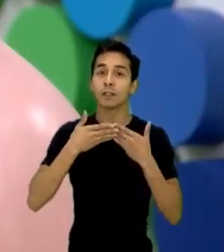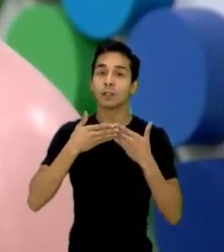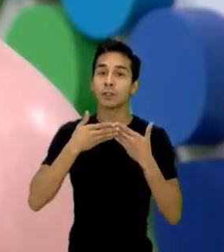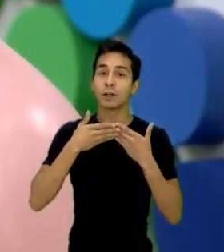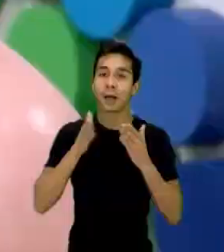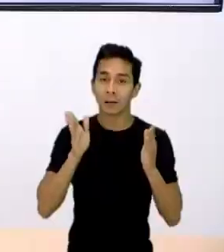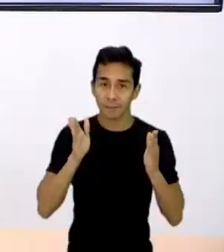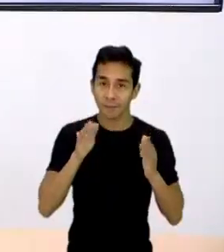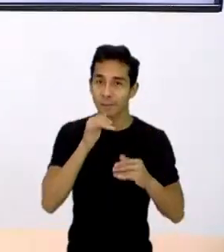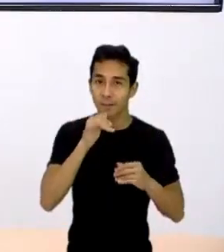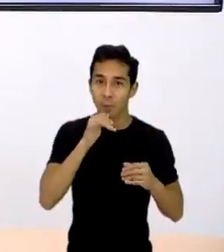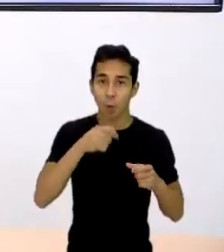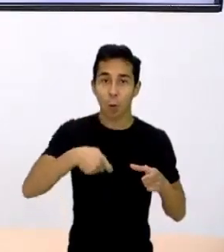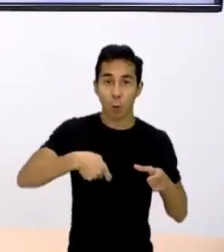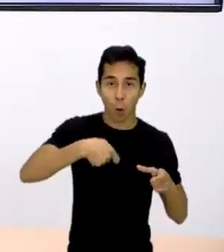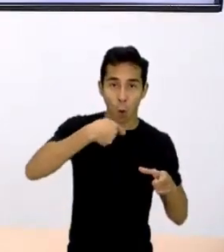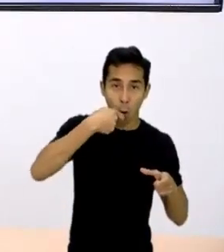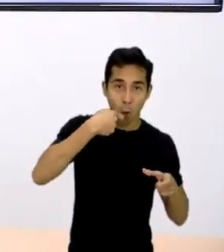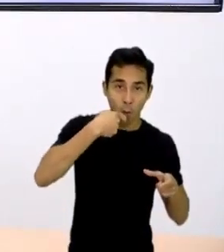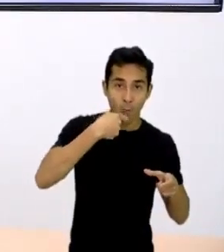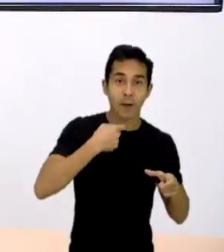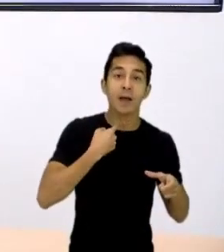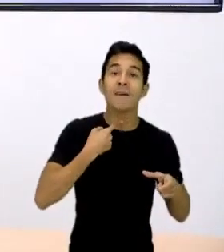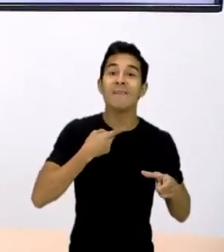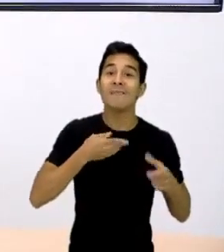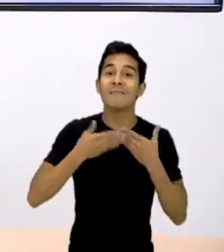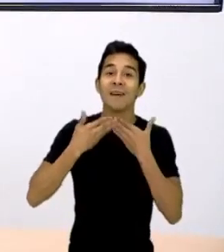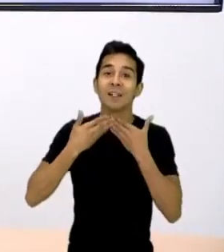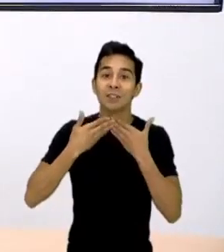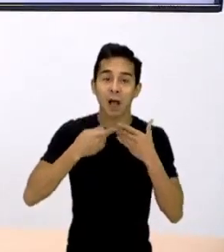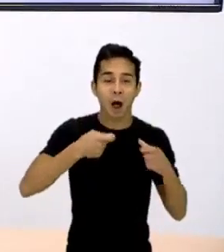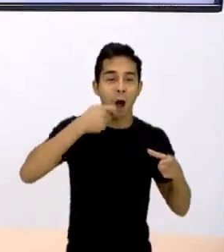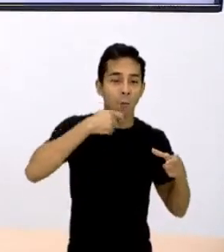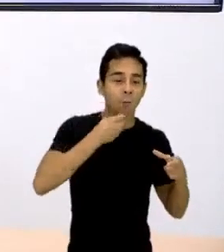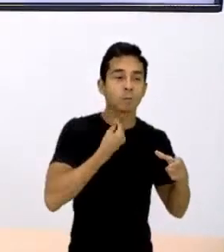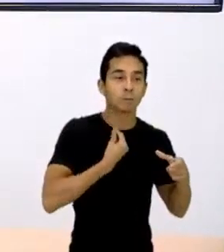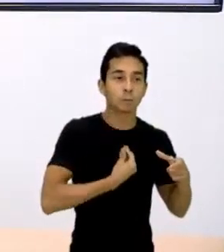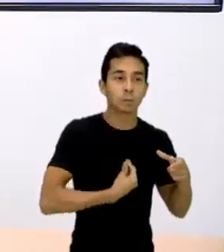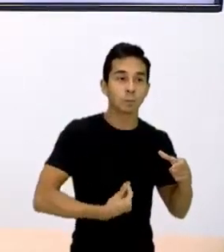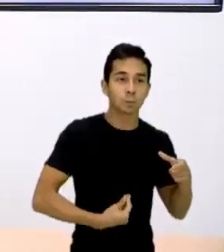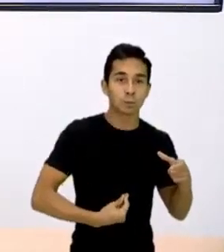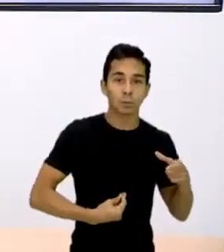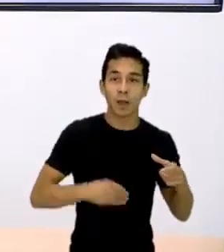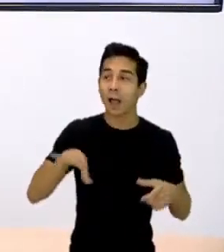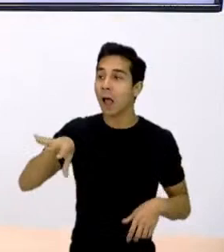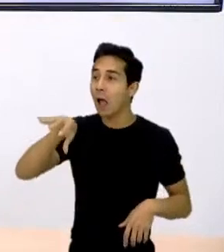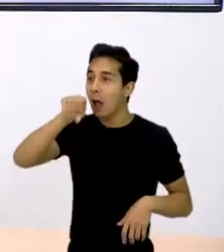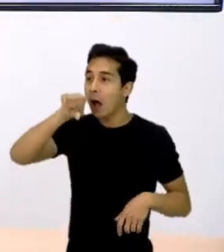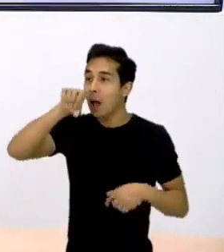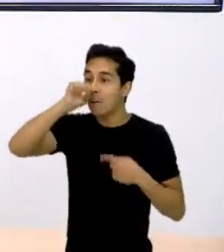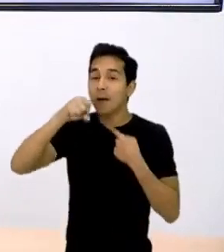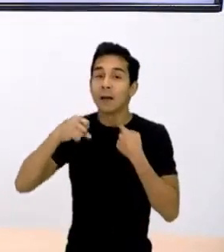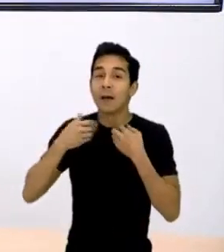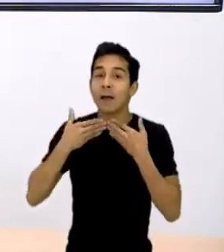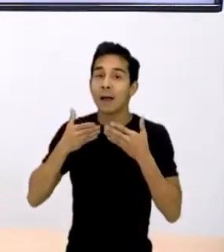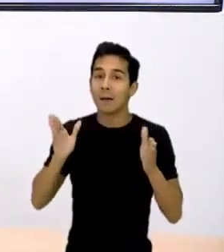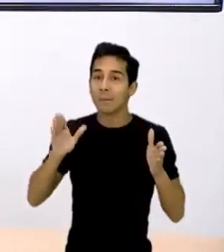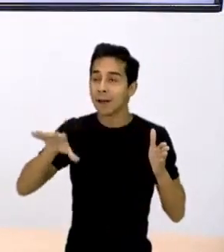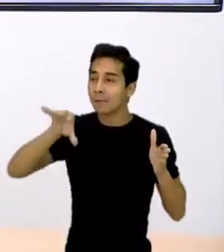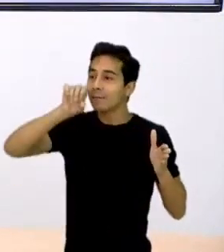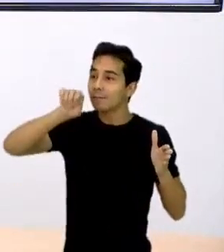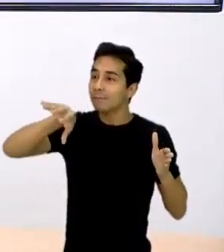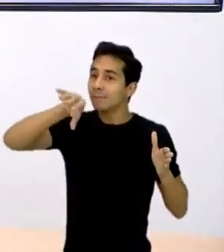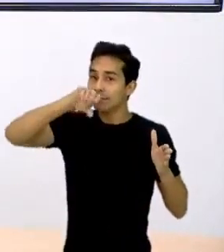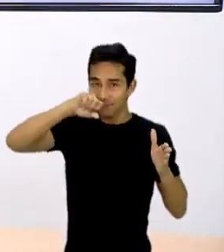num lugar e a respiração ir para outro. Se você comer e falar ao mesmo tempo, você tem o problema